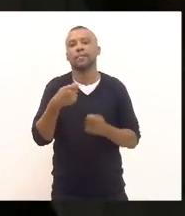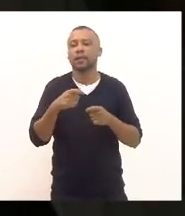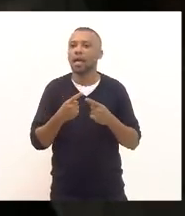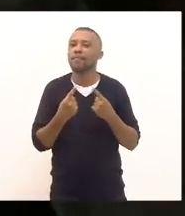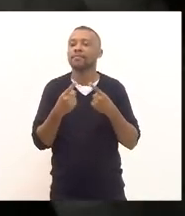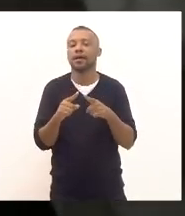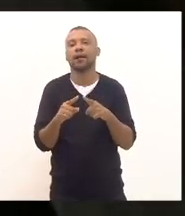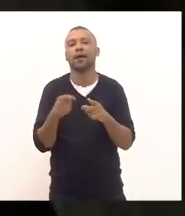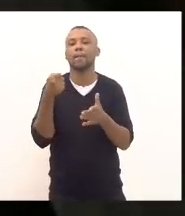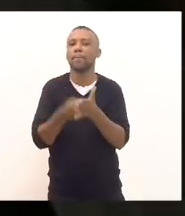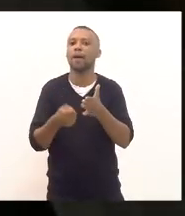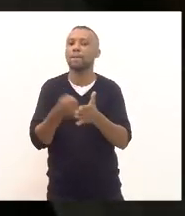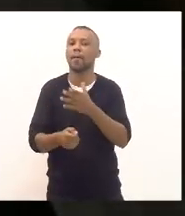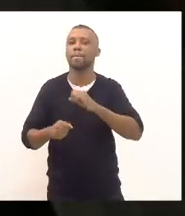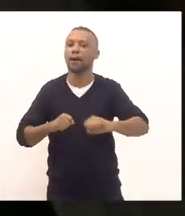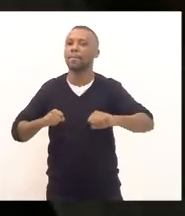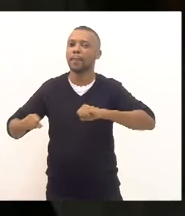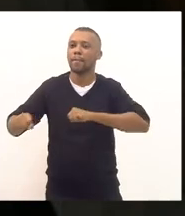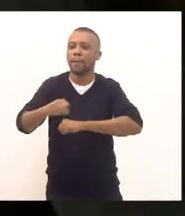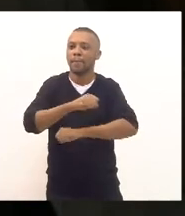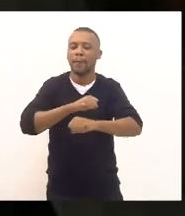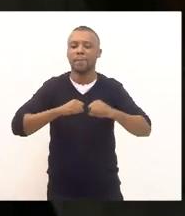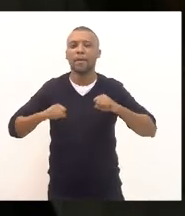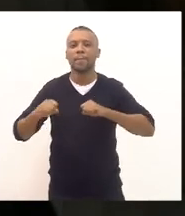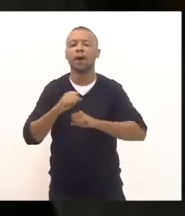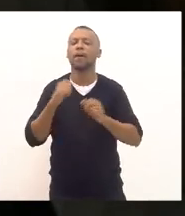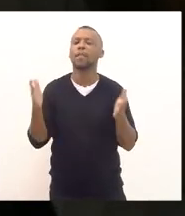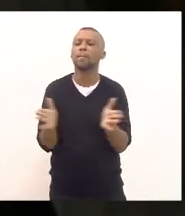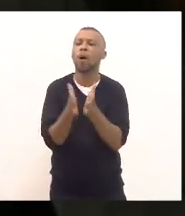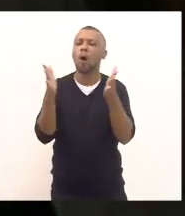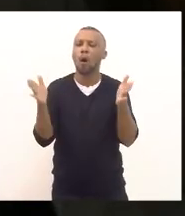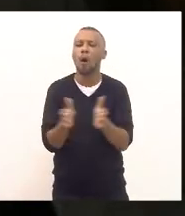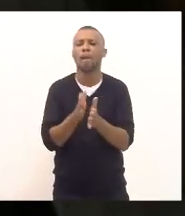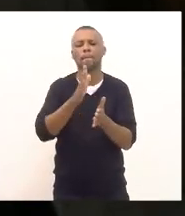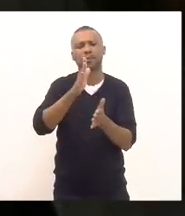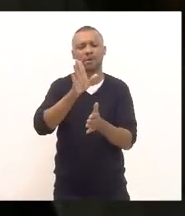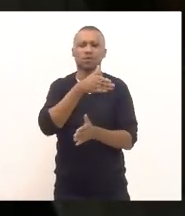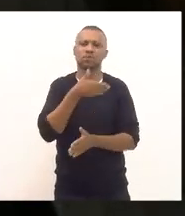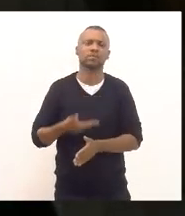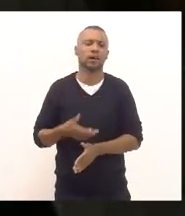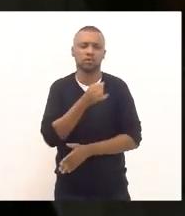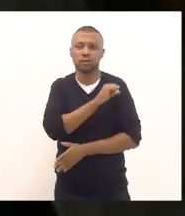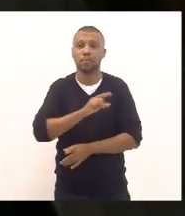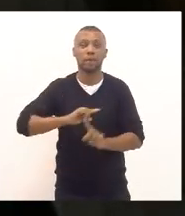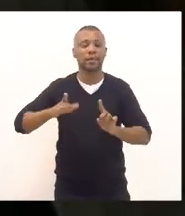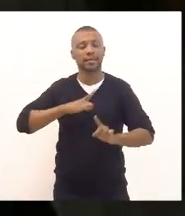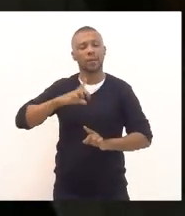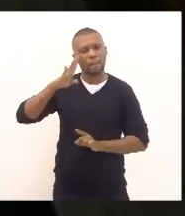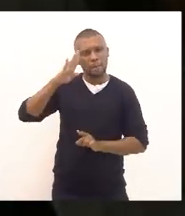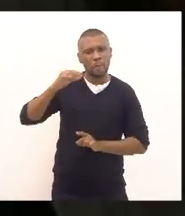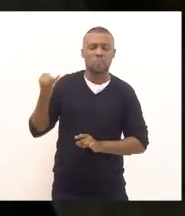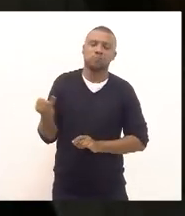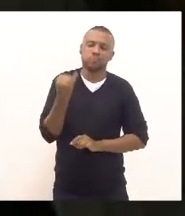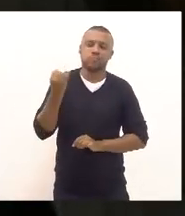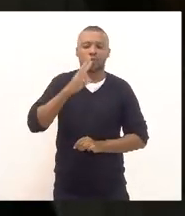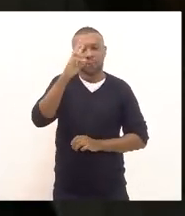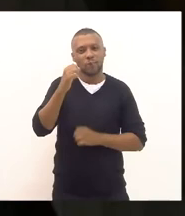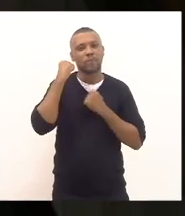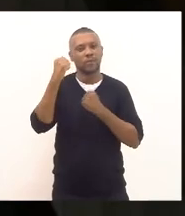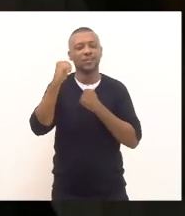uma região que é das mais pobres João mais pobre do Estado mas que tem um grande potencial de desenvolvimento